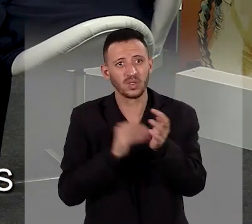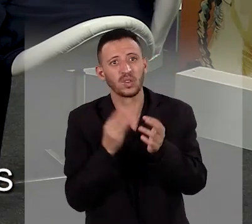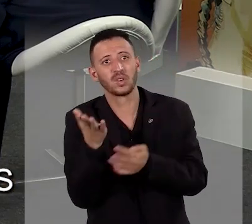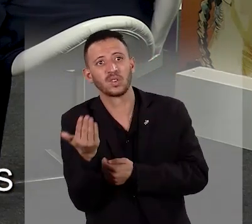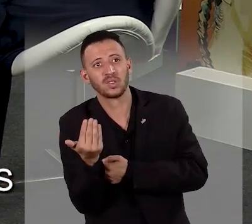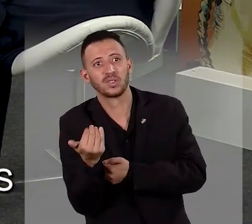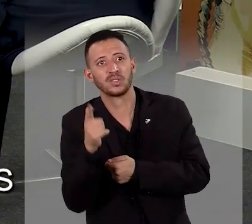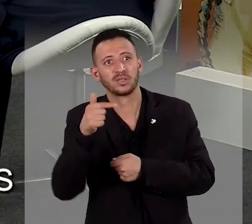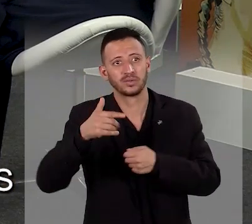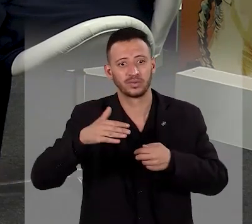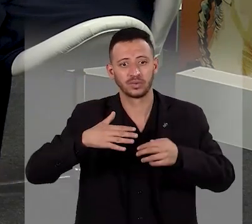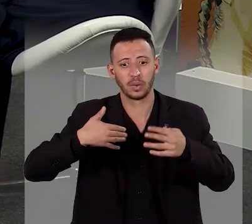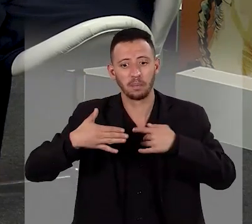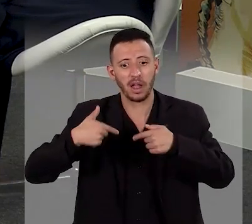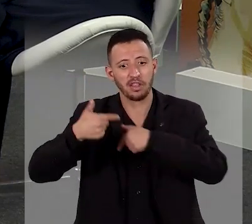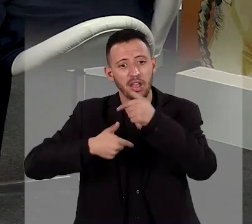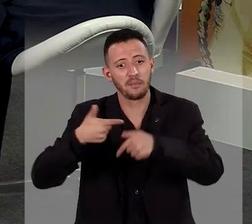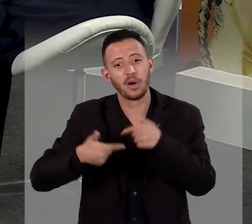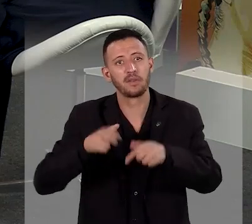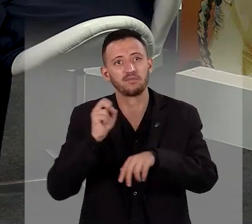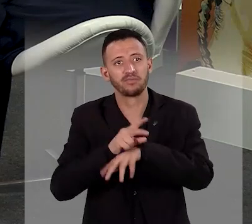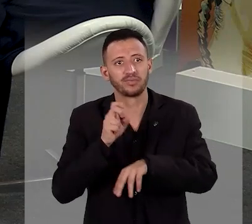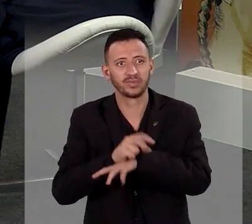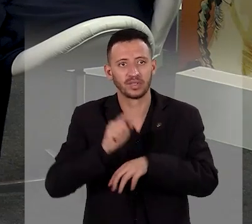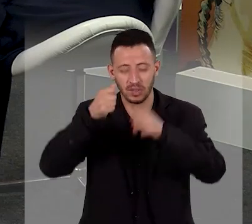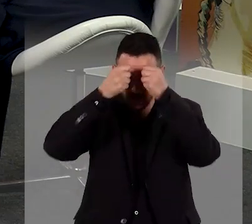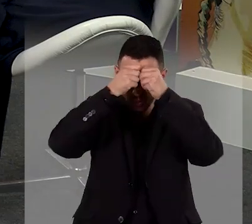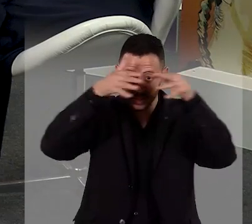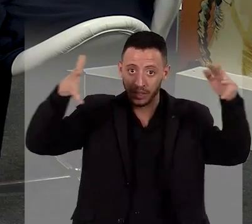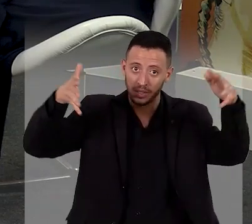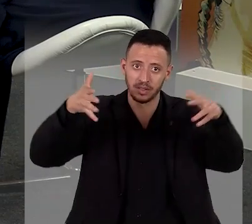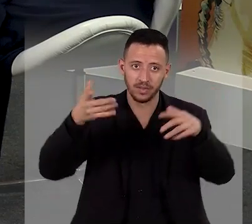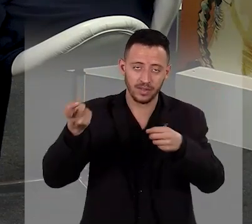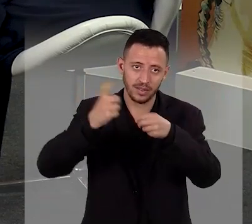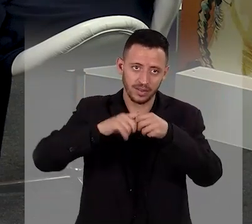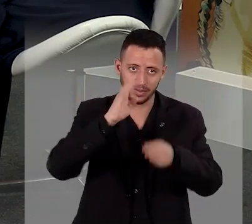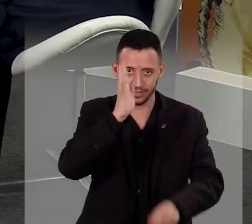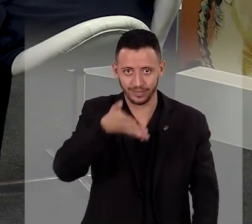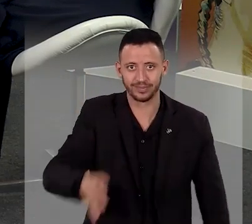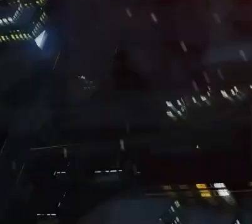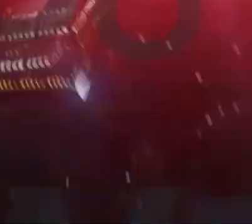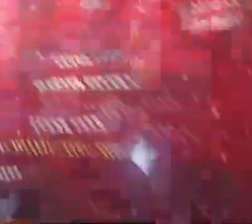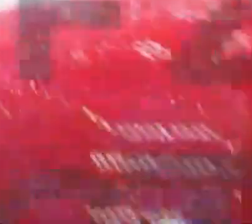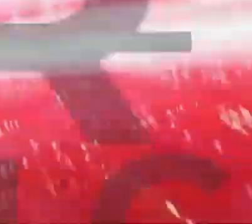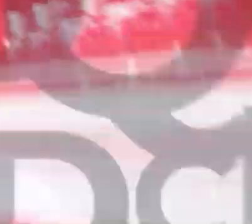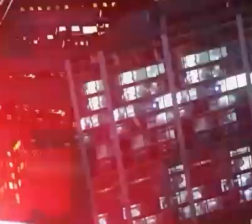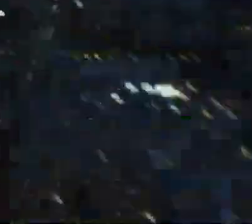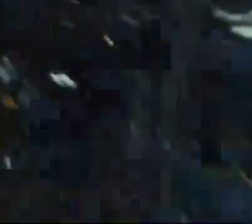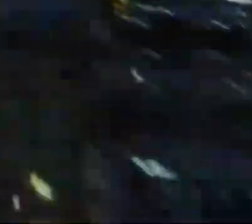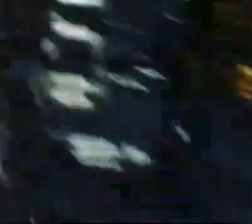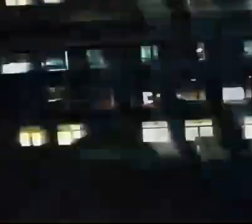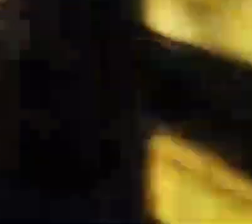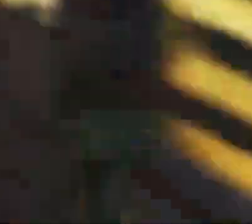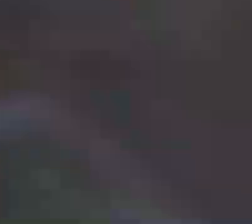está a inserção de jovens no mercado de trabalho com autismo? Eu volto já já.